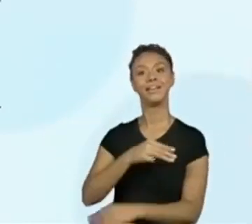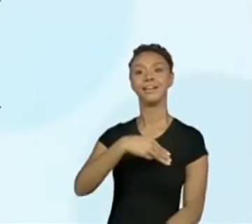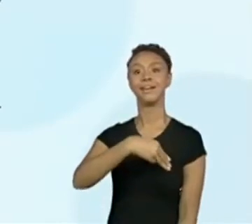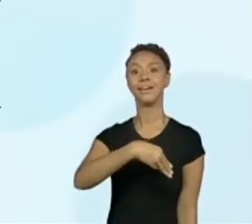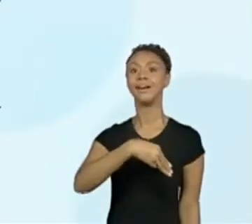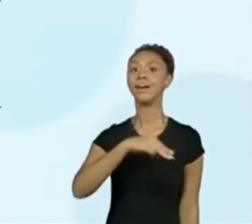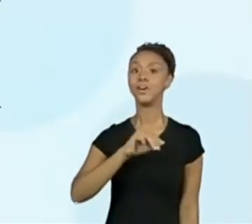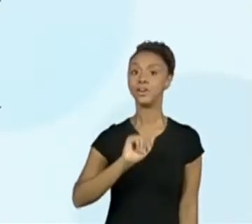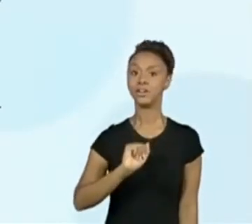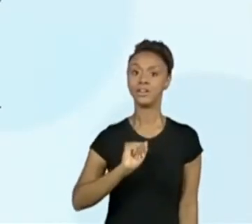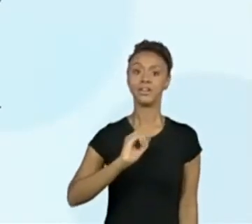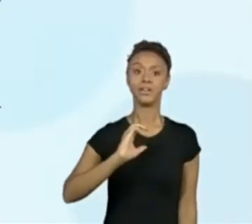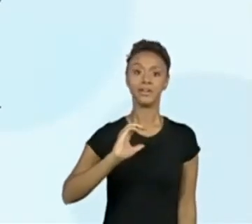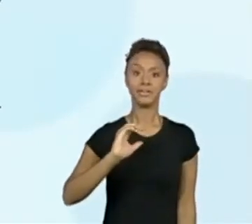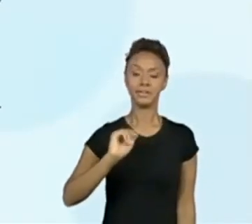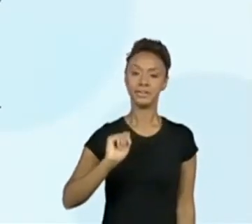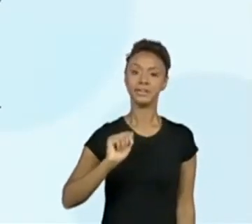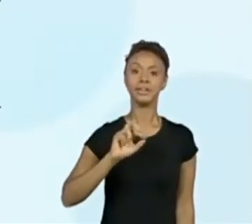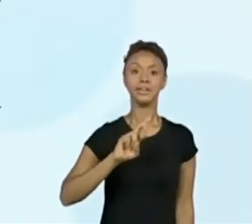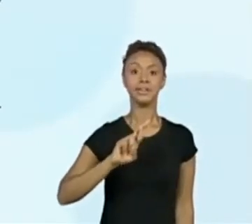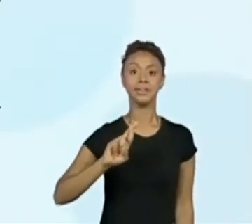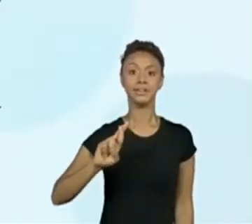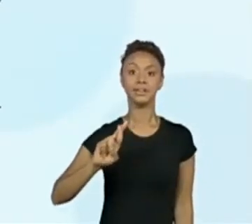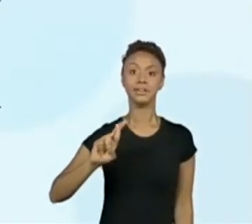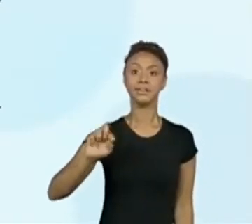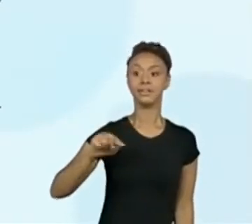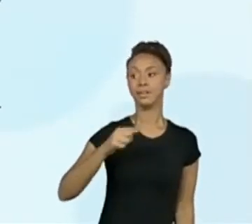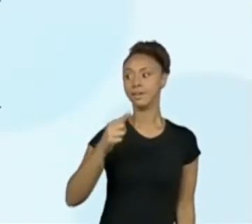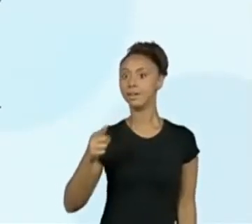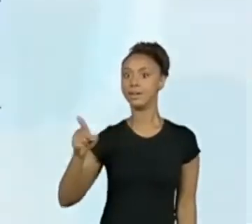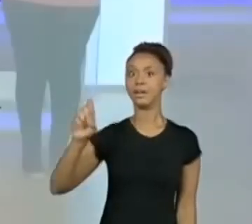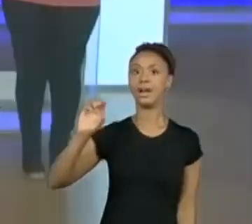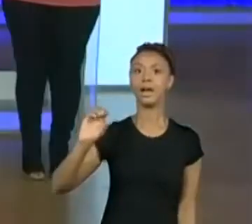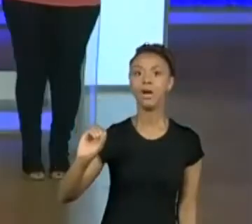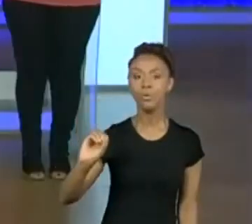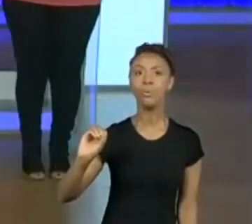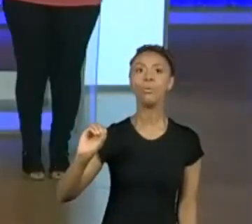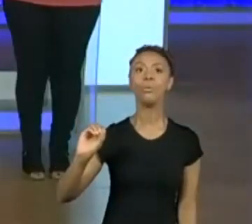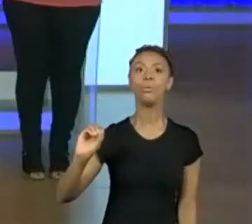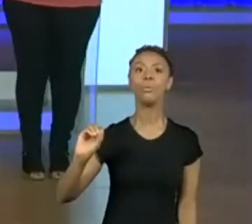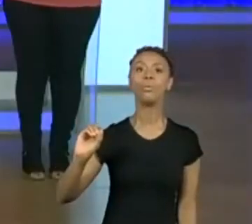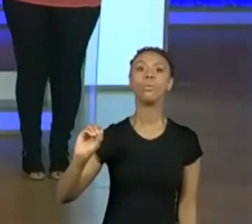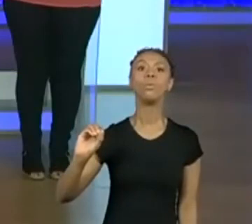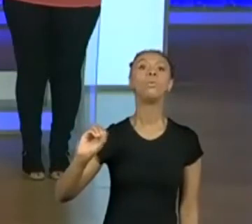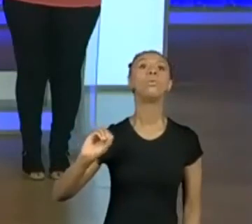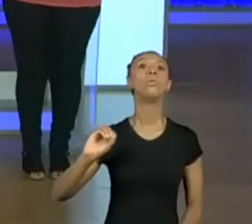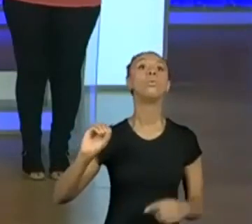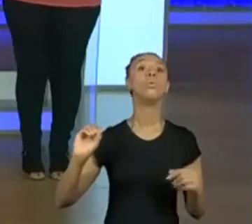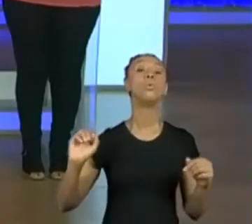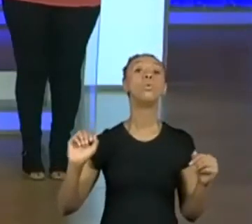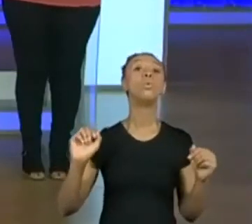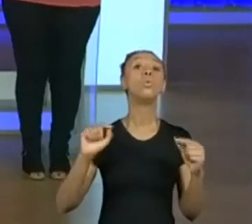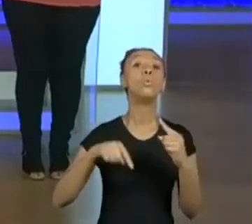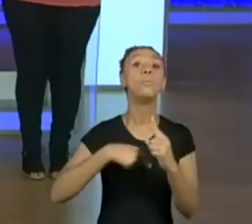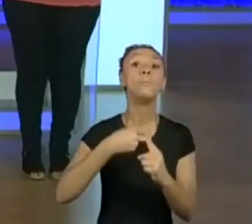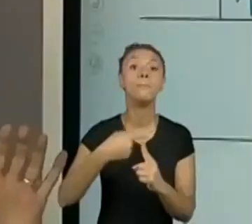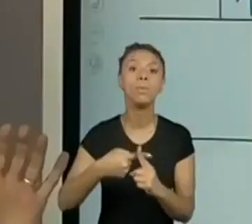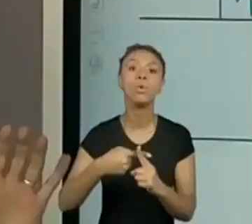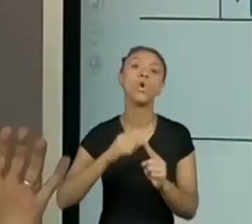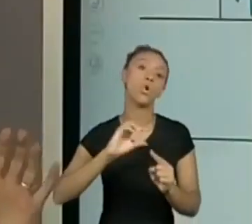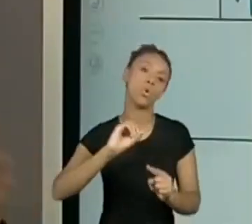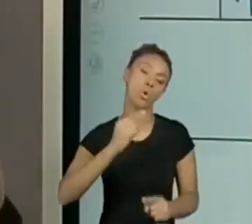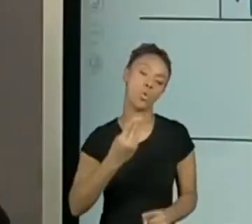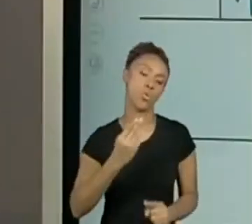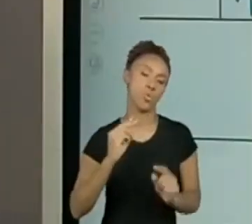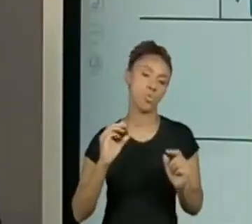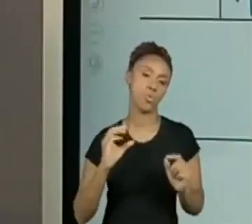Macarrão. E macarrão com almôndegas. Ah, então eu vou escrever o com para vocês também, tá?